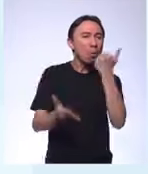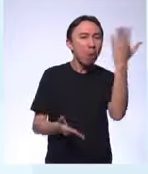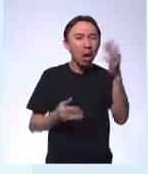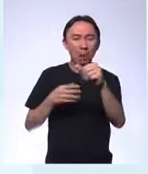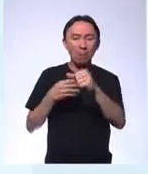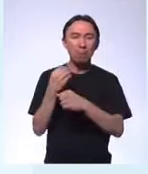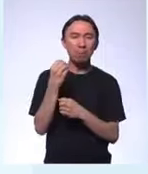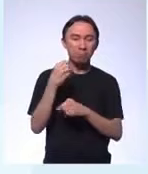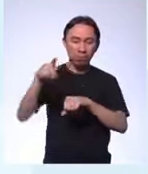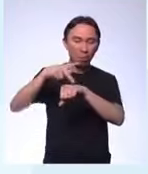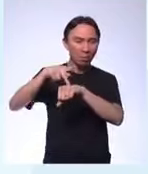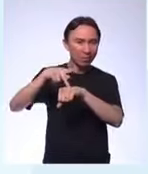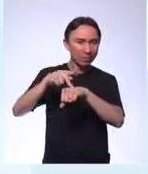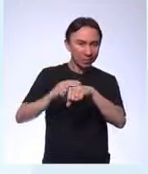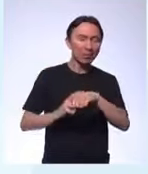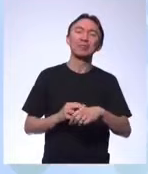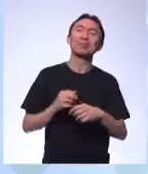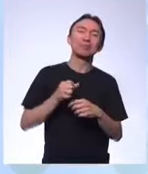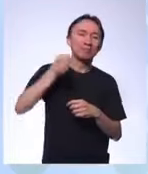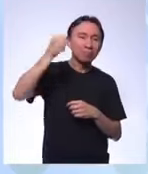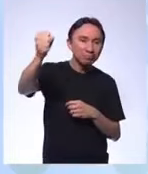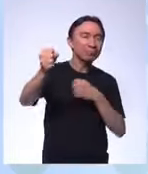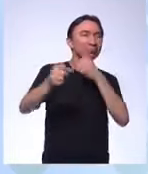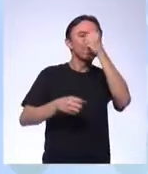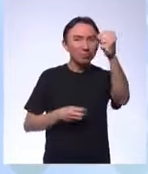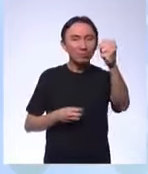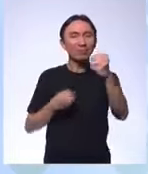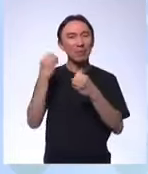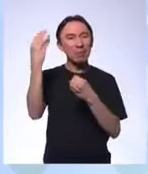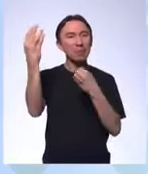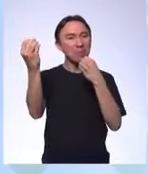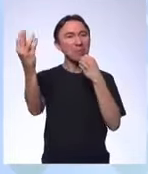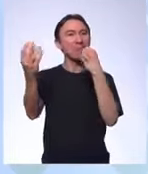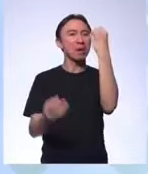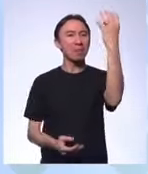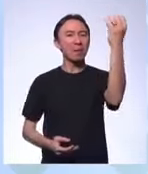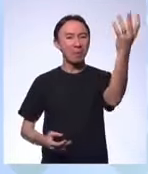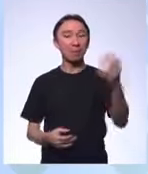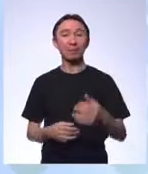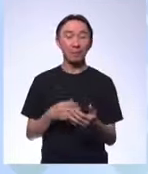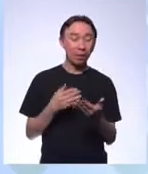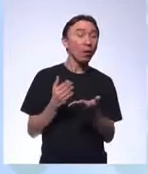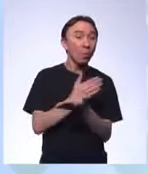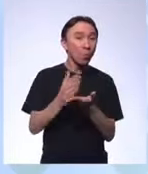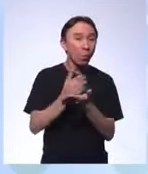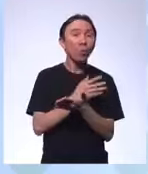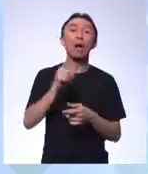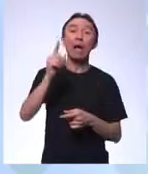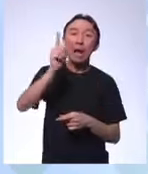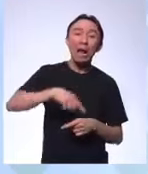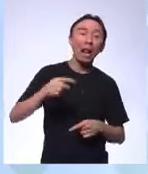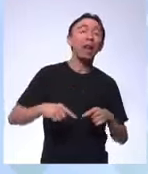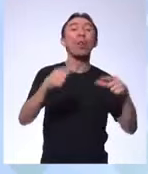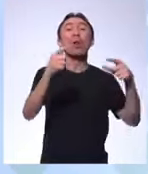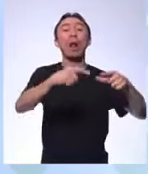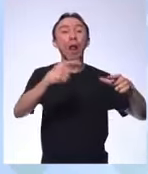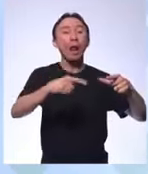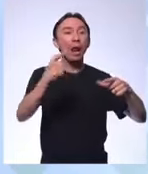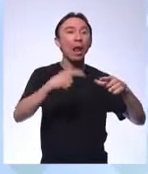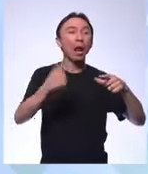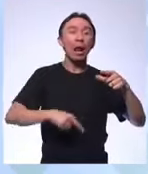outros países, inclusive um desses destinos era justamente o Chile. Muitas pessoas exiladas iam para o Chile para,